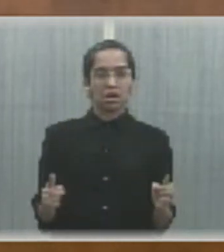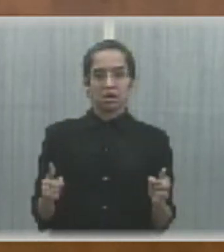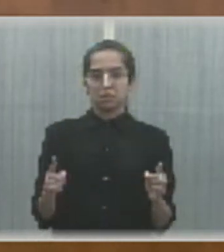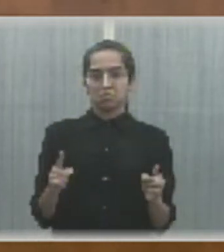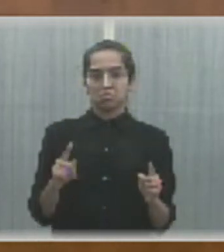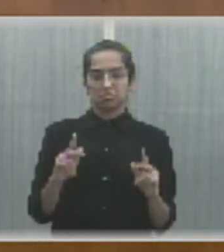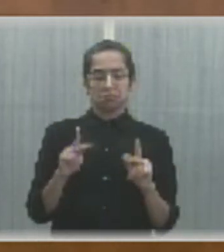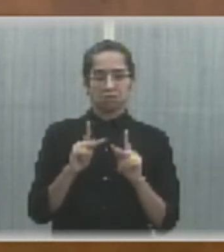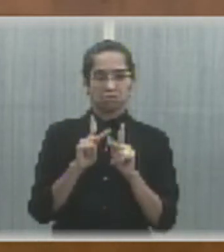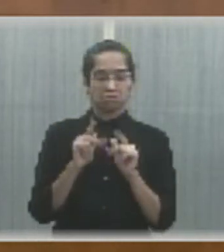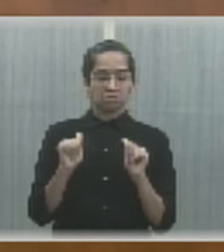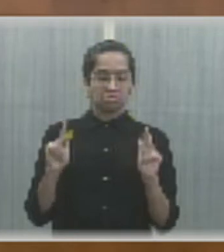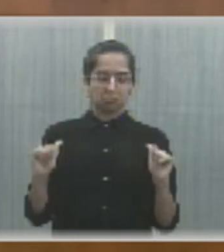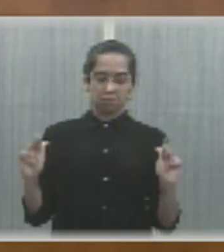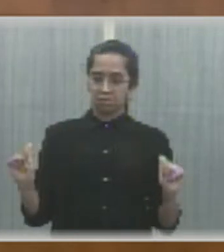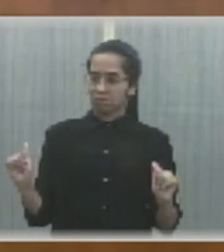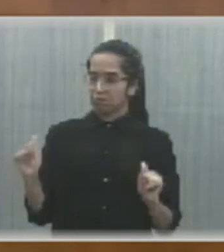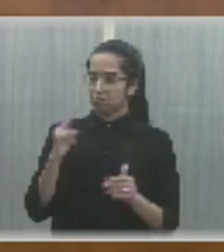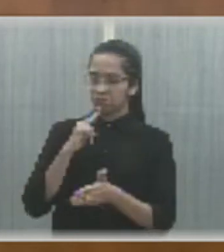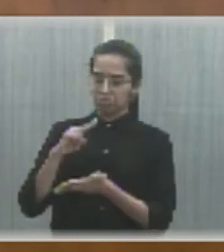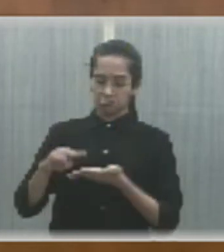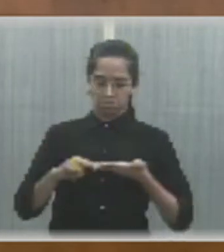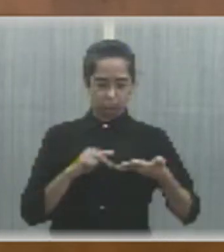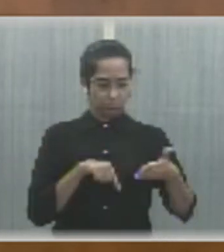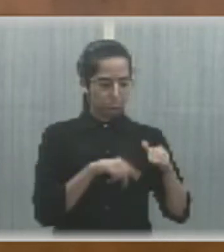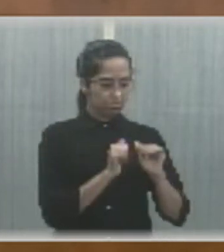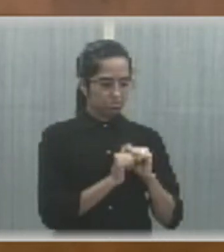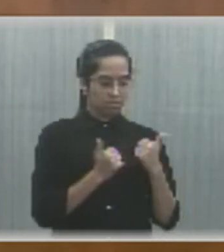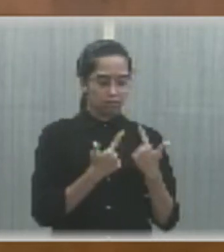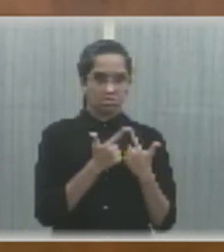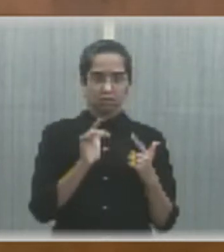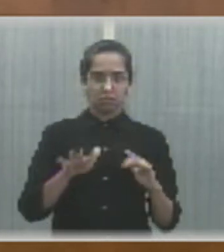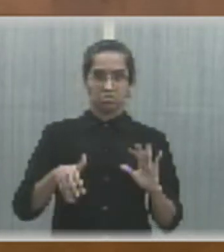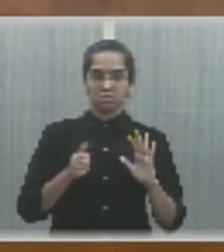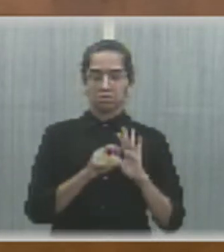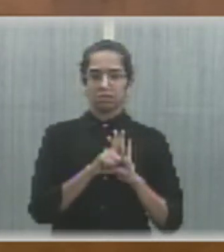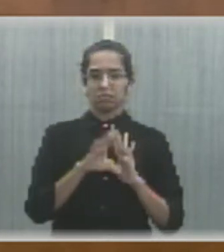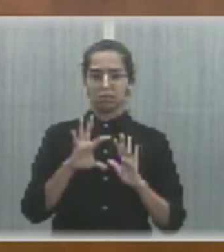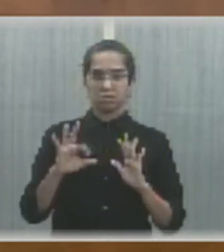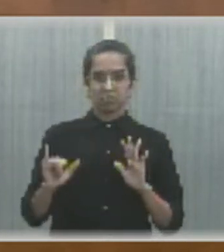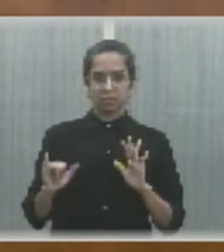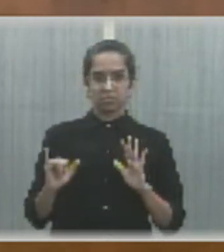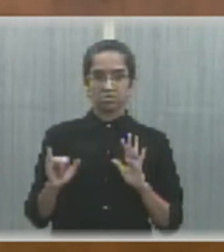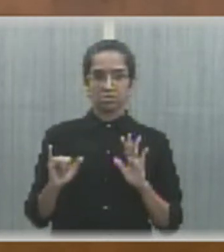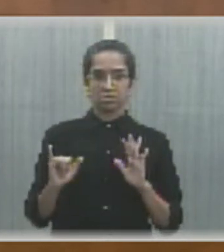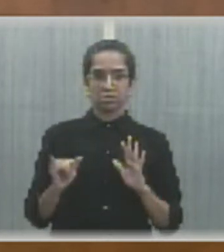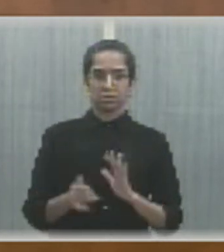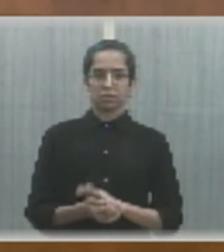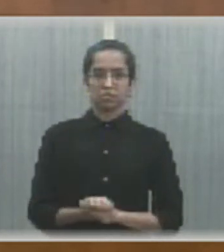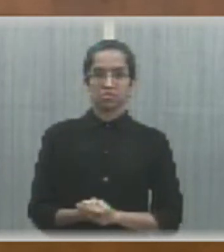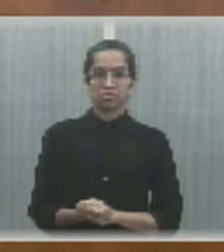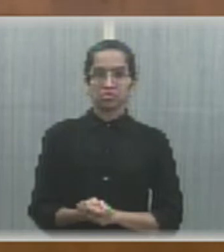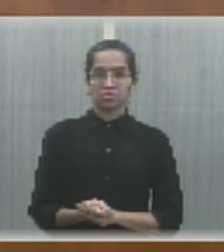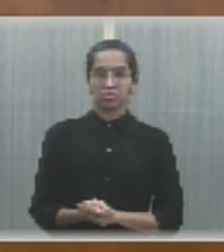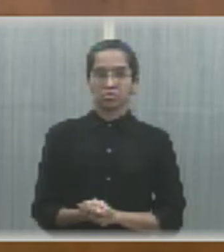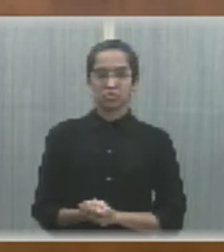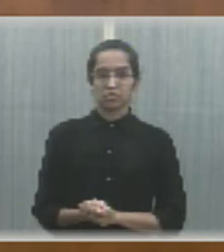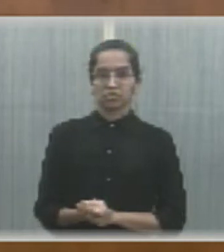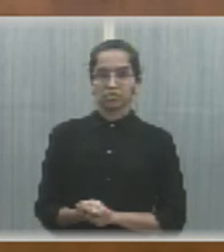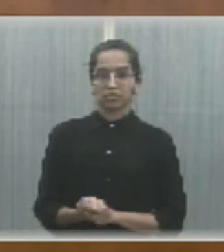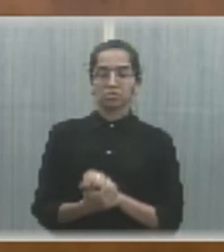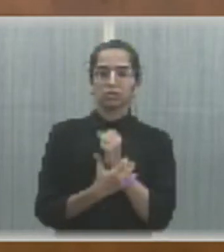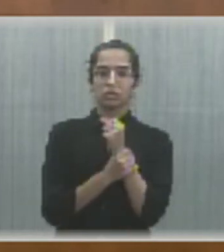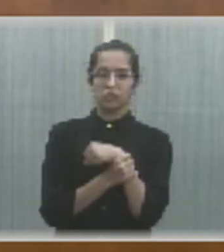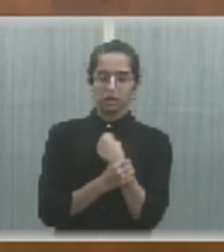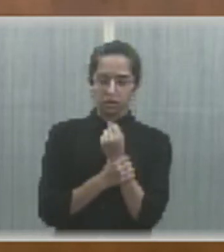chegou a essa casa contribuição para melhorar a lei. Enquanto chegou, deputado Lima, dos